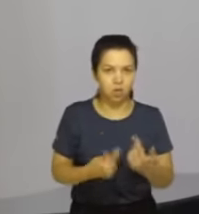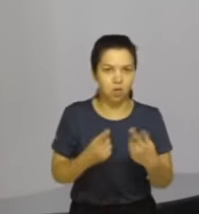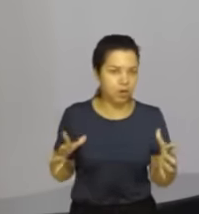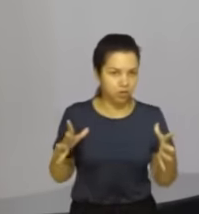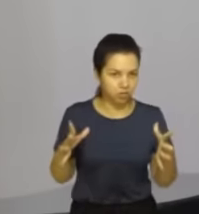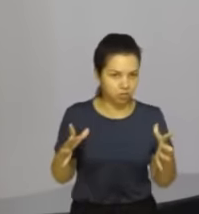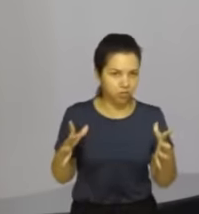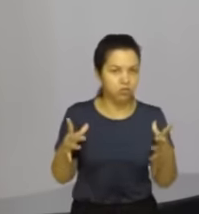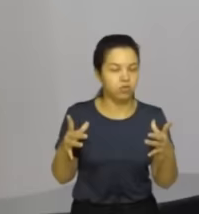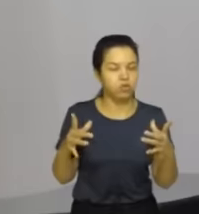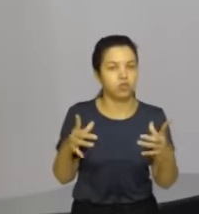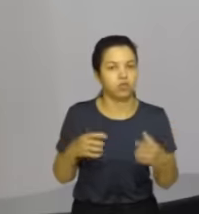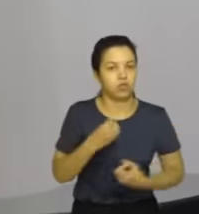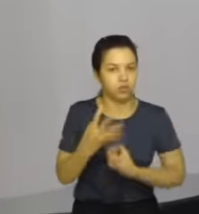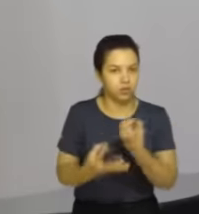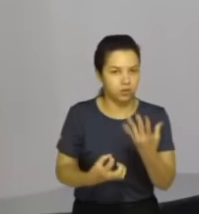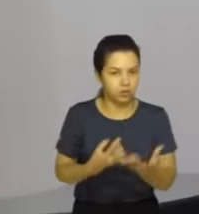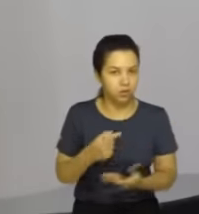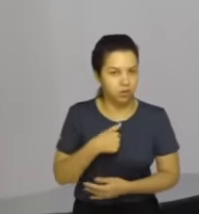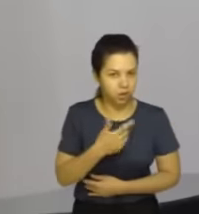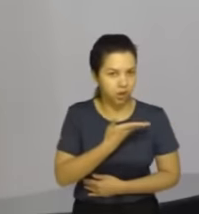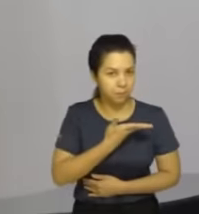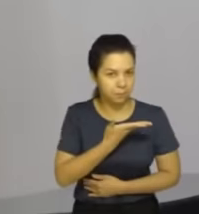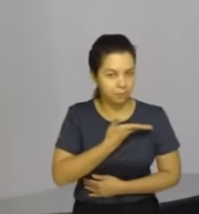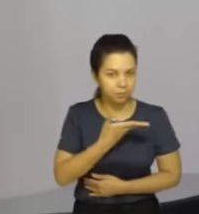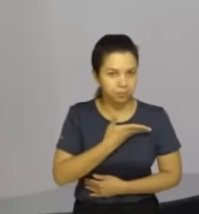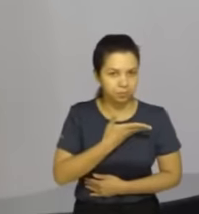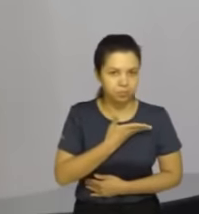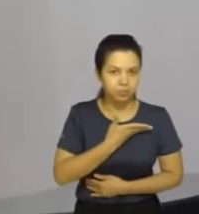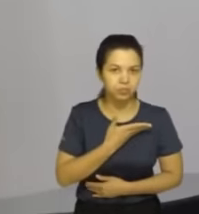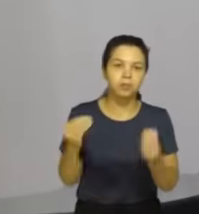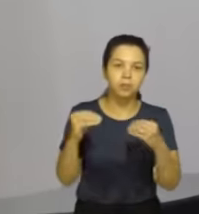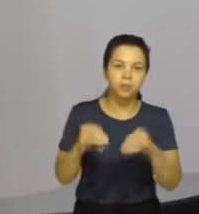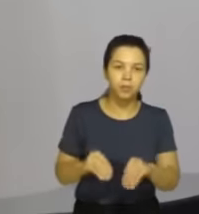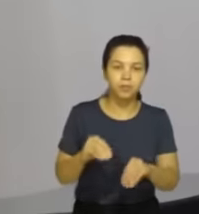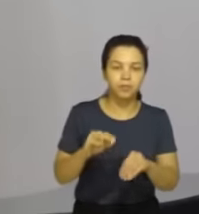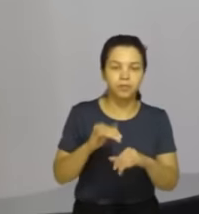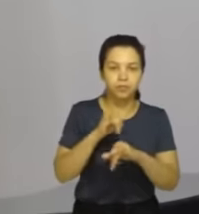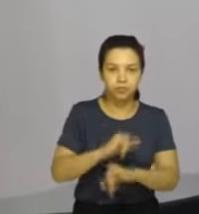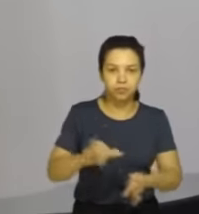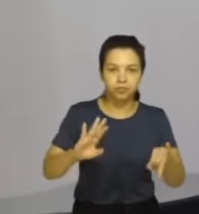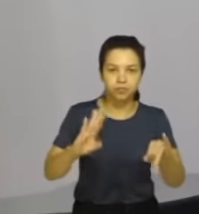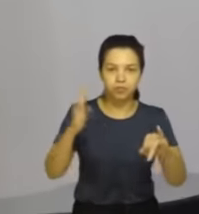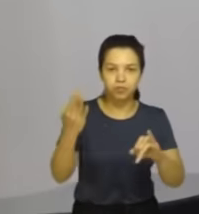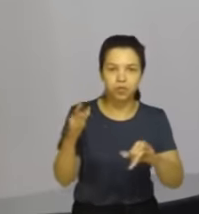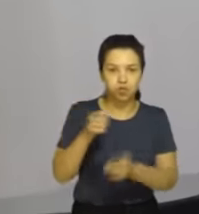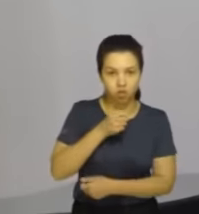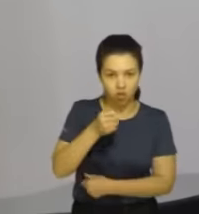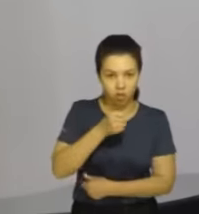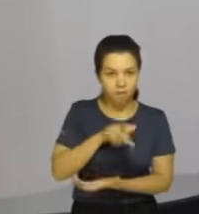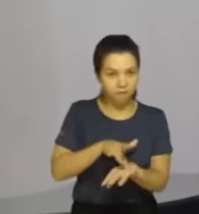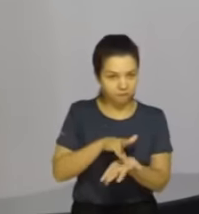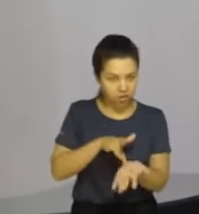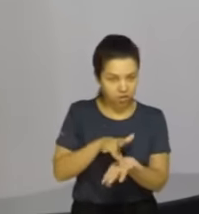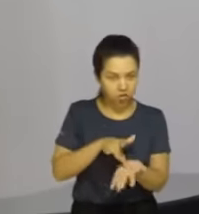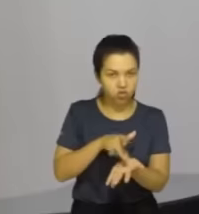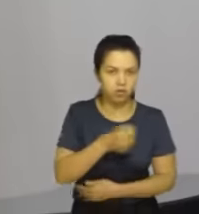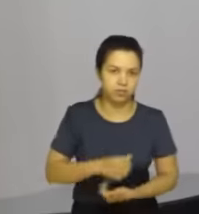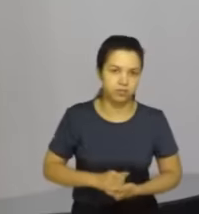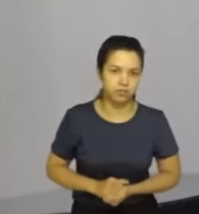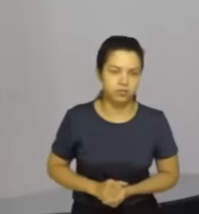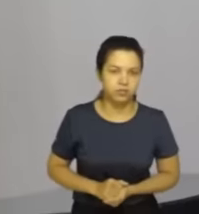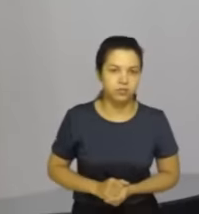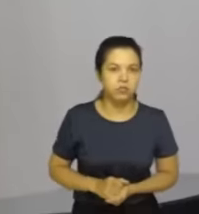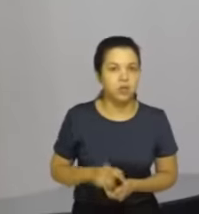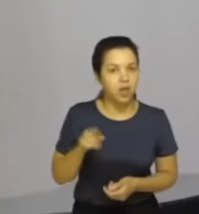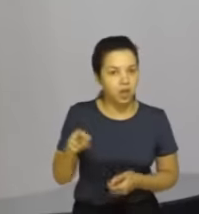expressão. Bom, eu tenho um amigo que escreveu um livro chamado Fake News, quando os jornalistas fingem fazer jornalismo. Também jornalista, o Christian De